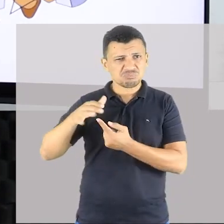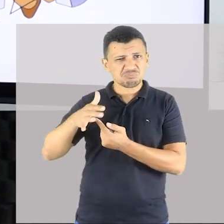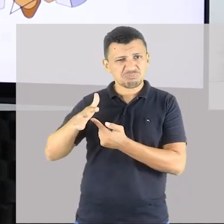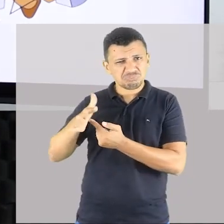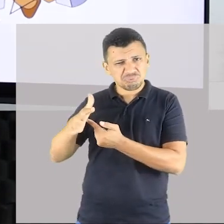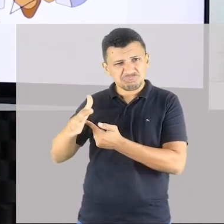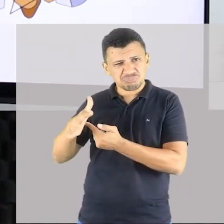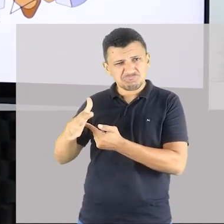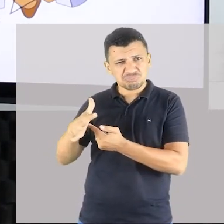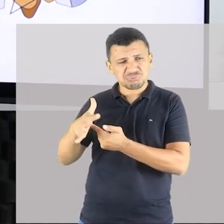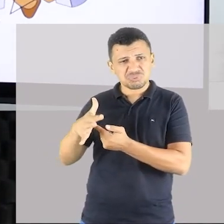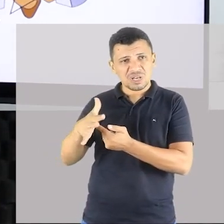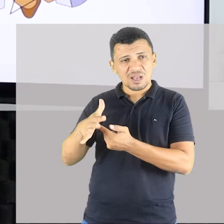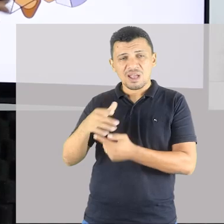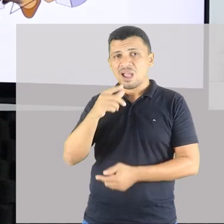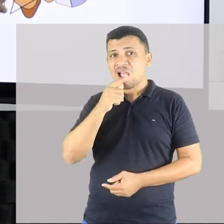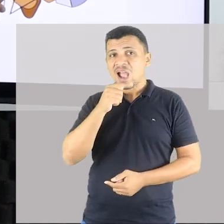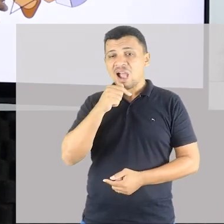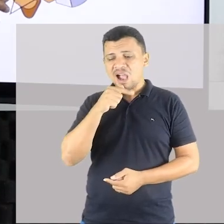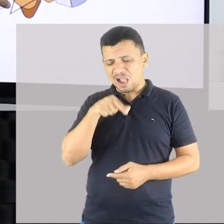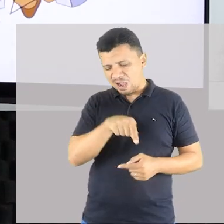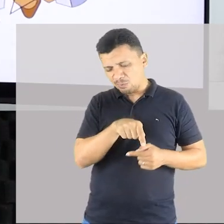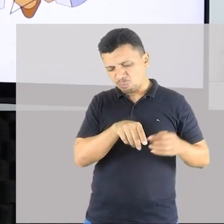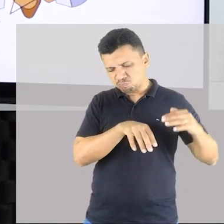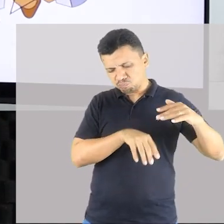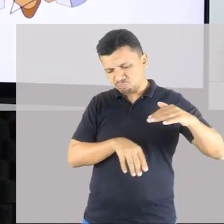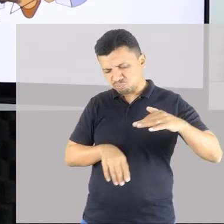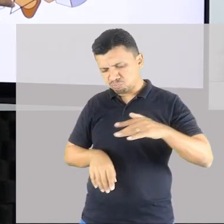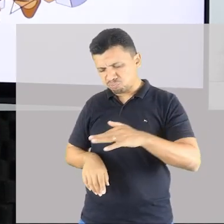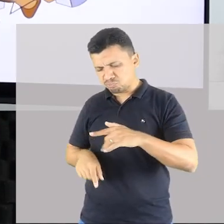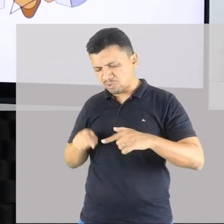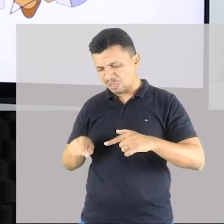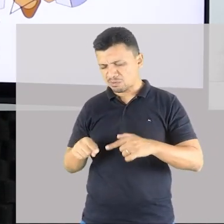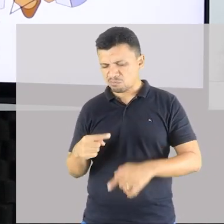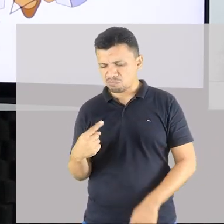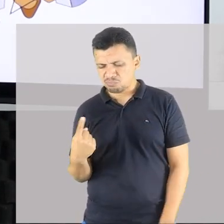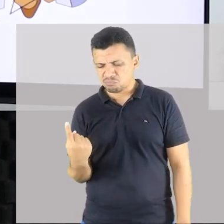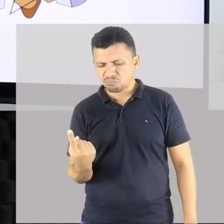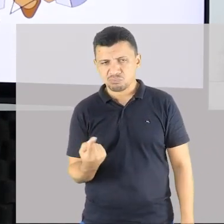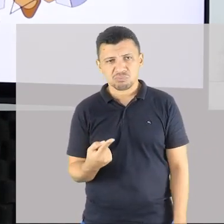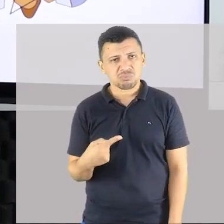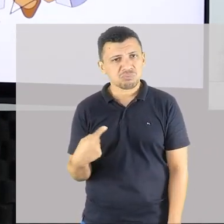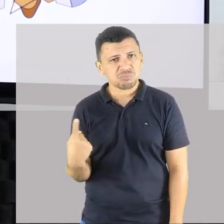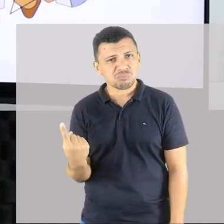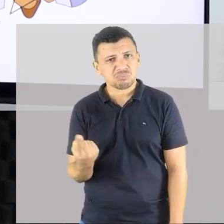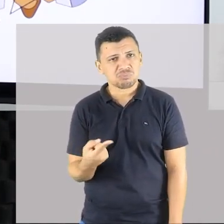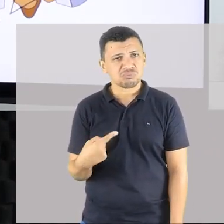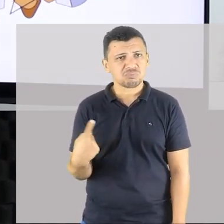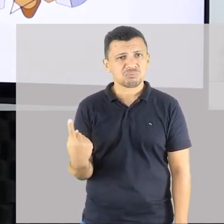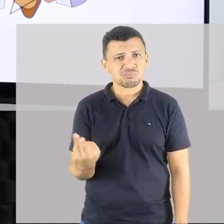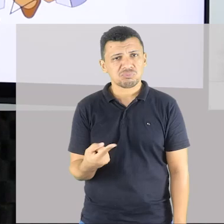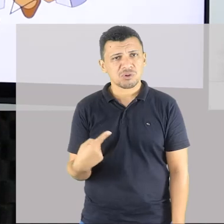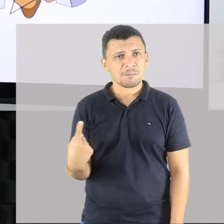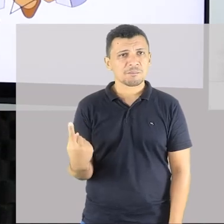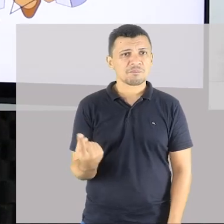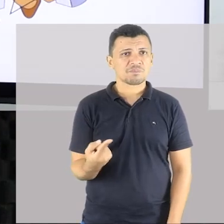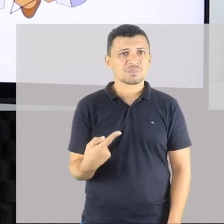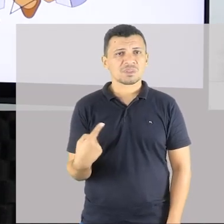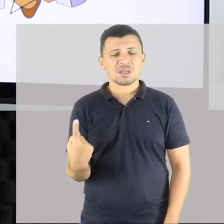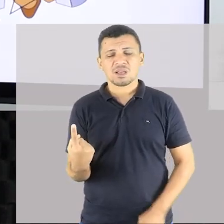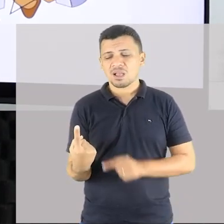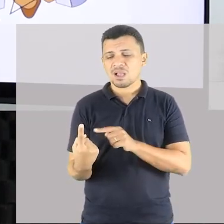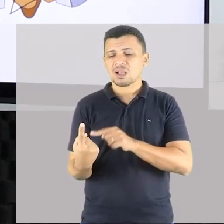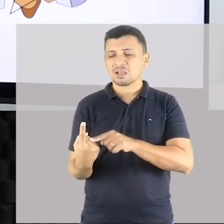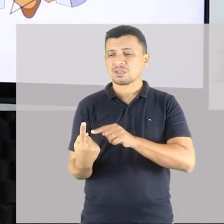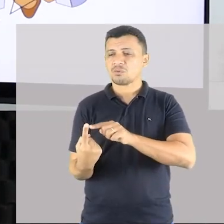Quando a água entrar, ela vai girar essas pás. Essas pás estão ligadas nesse eixo